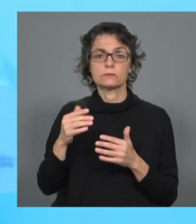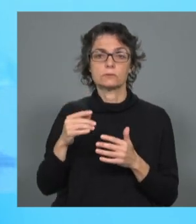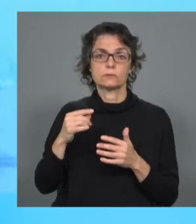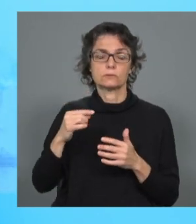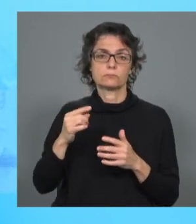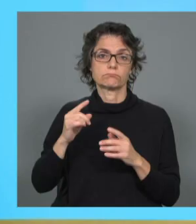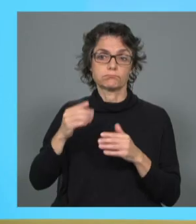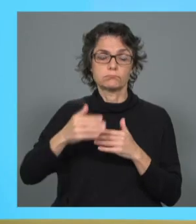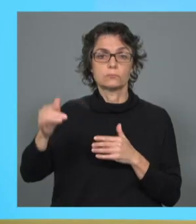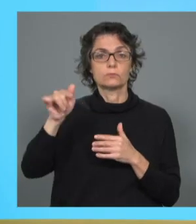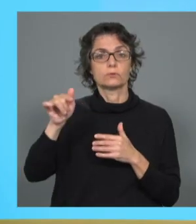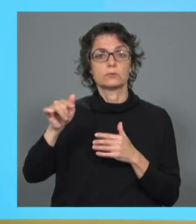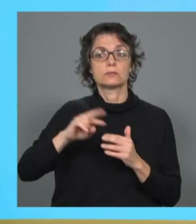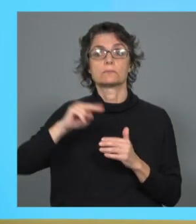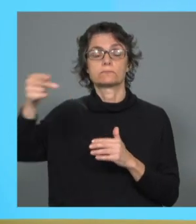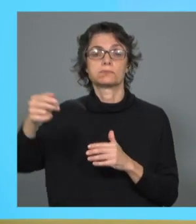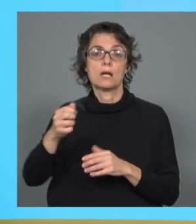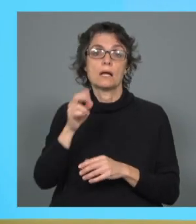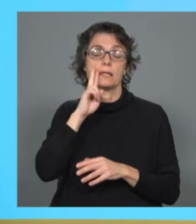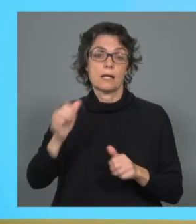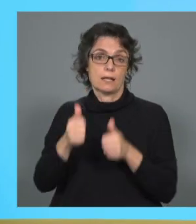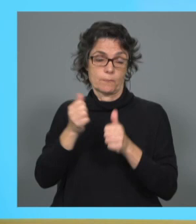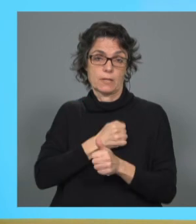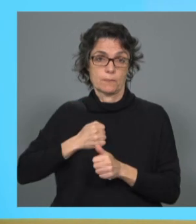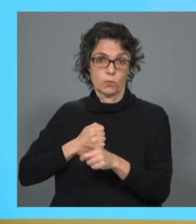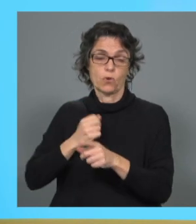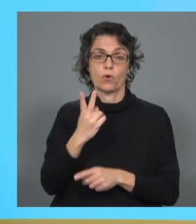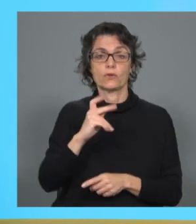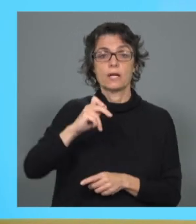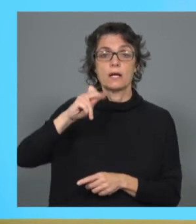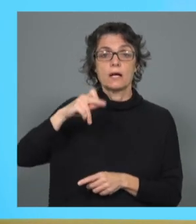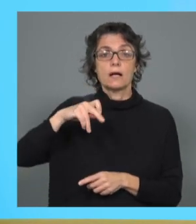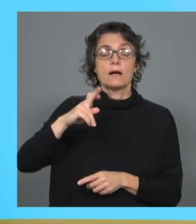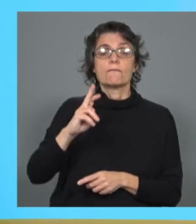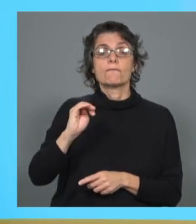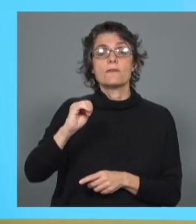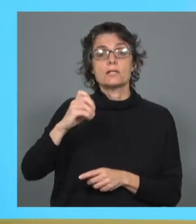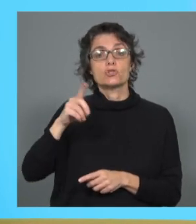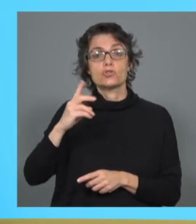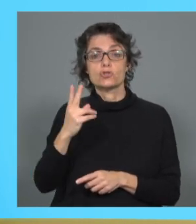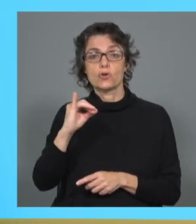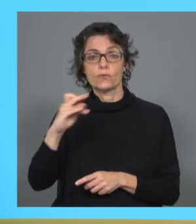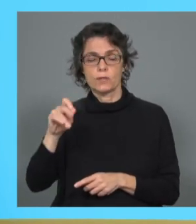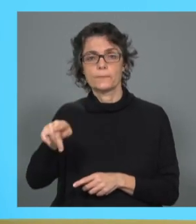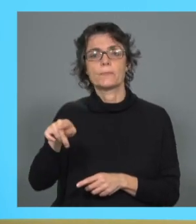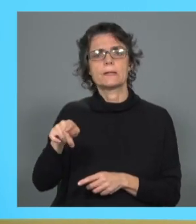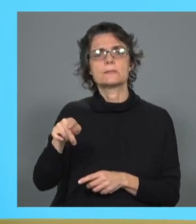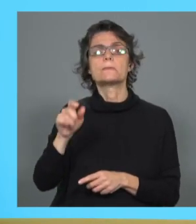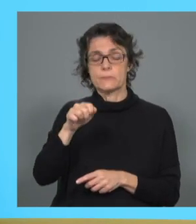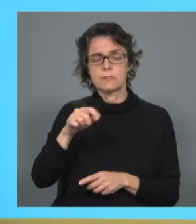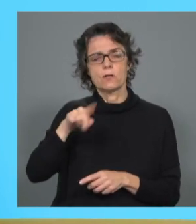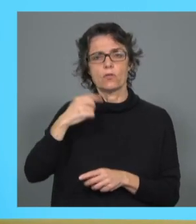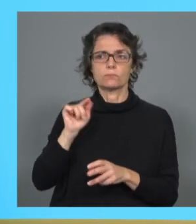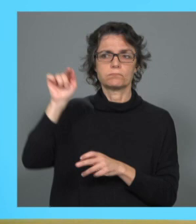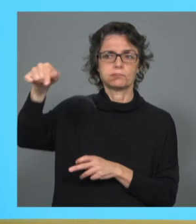não é? Sim, nós fomos a Varsóvia, as pessoas todas que nós contactámos conseguiram reunir-se em Varsóvia para nós